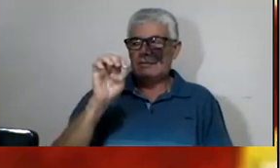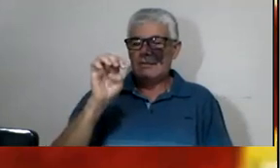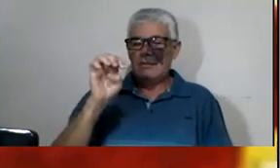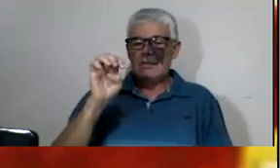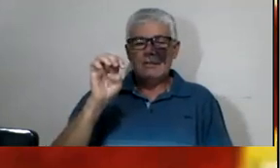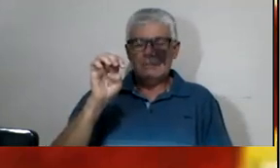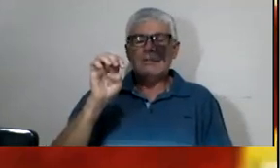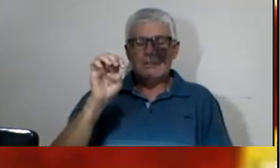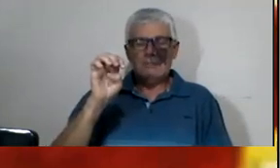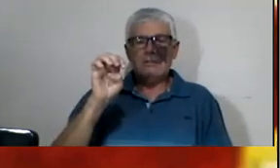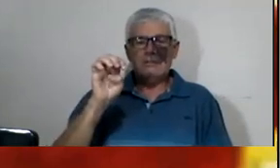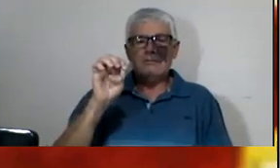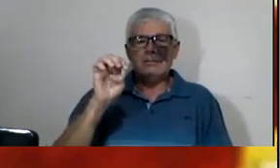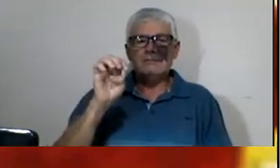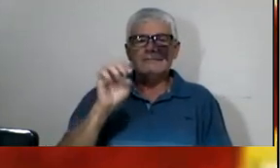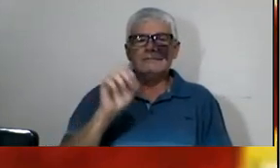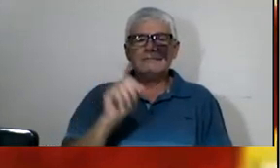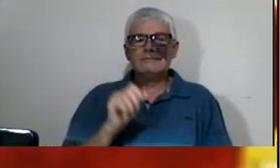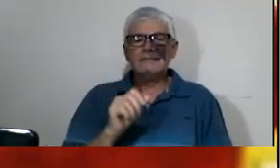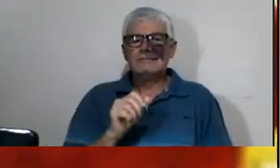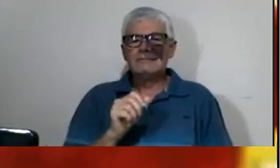Tá usando?